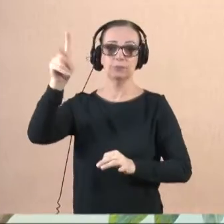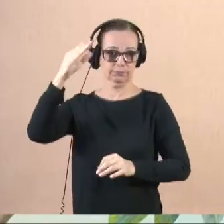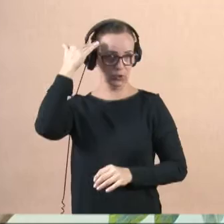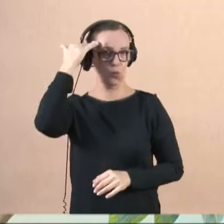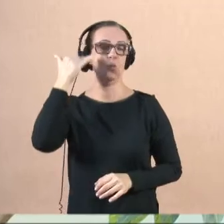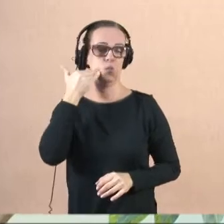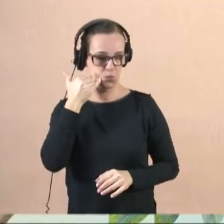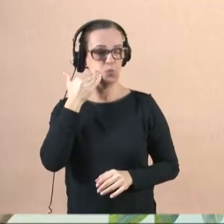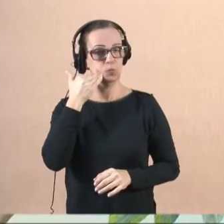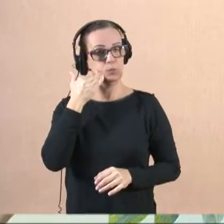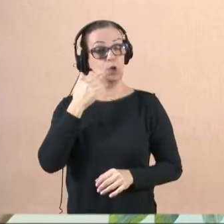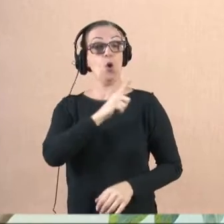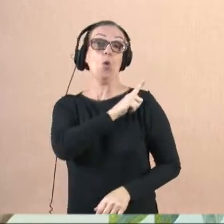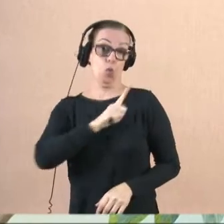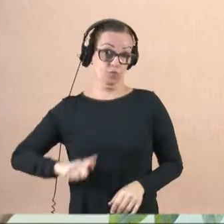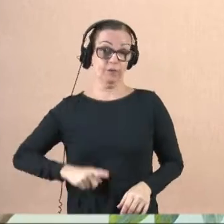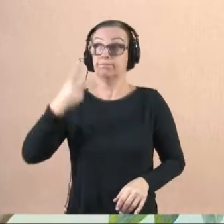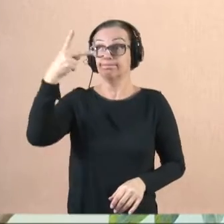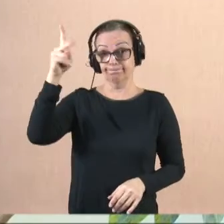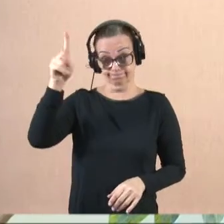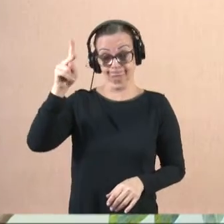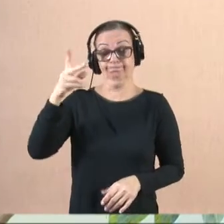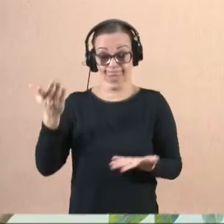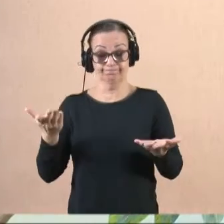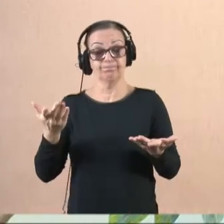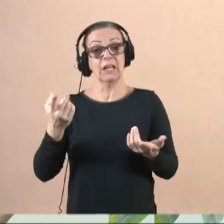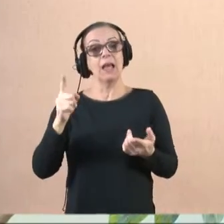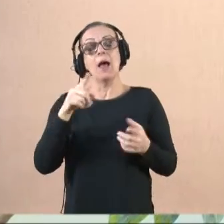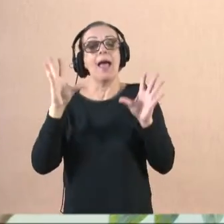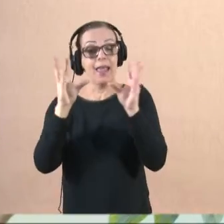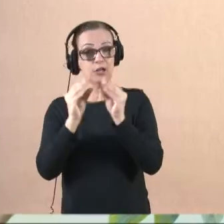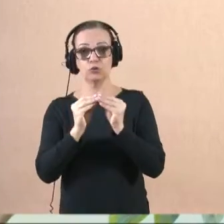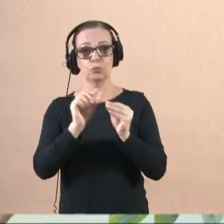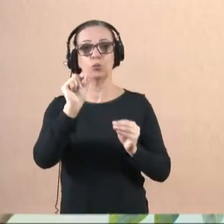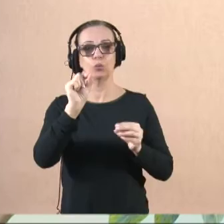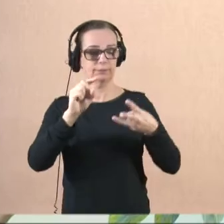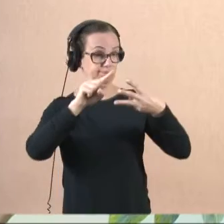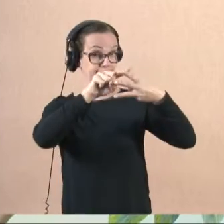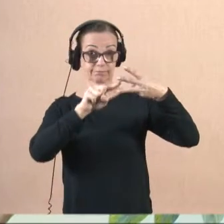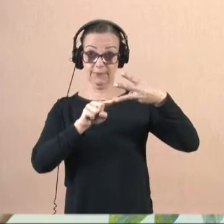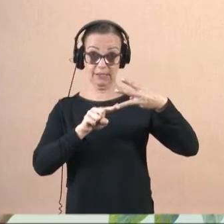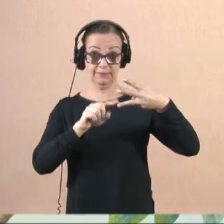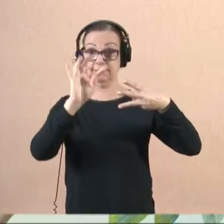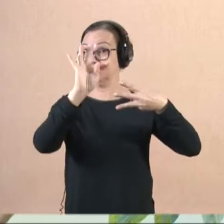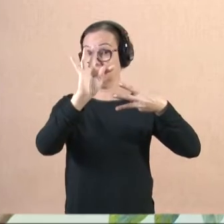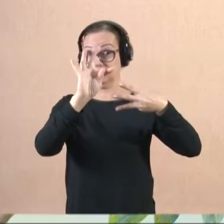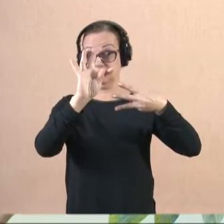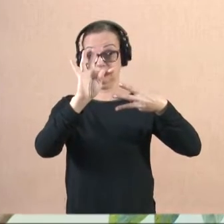coreia governa tá correia quer ser poderia resumir em três it